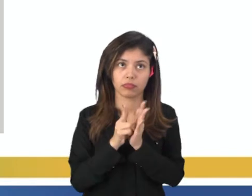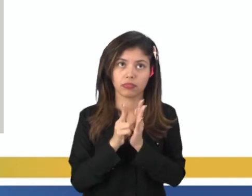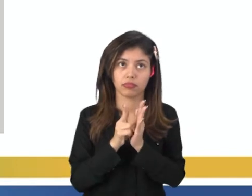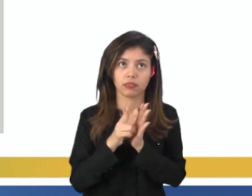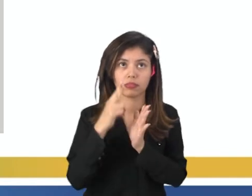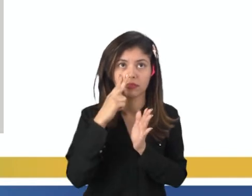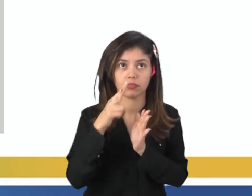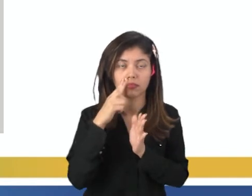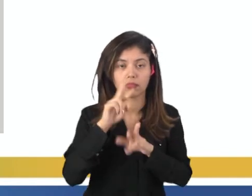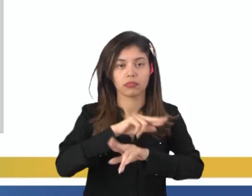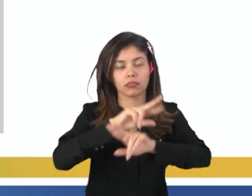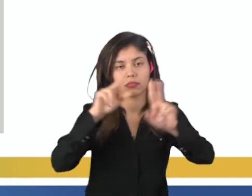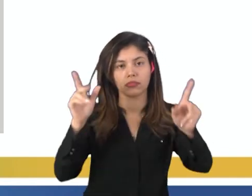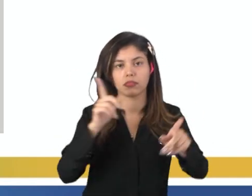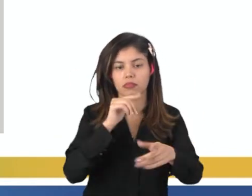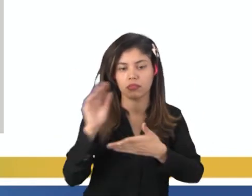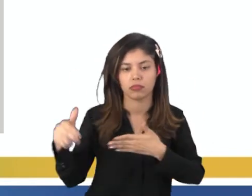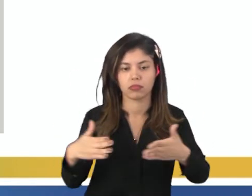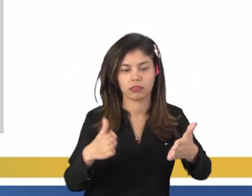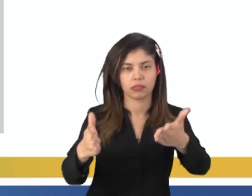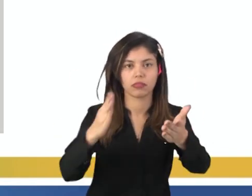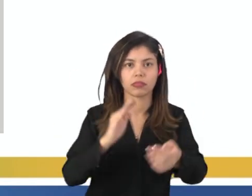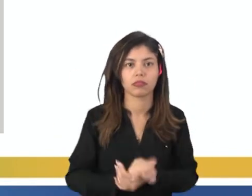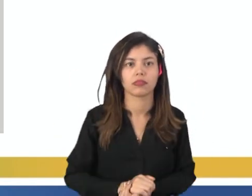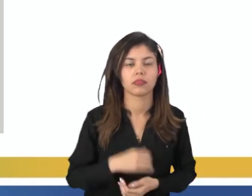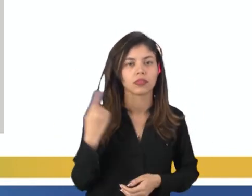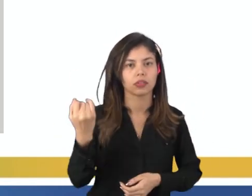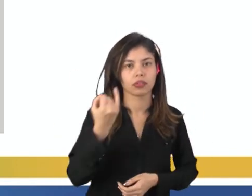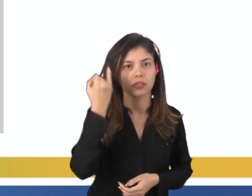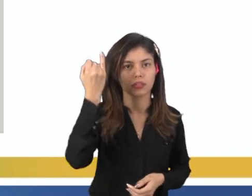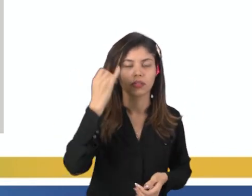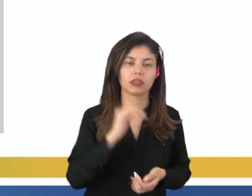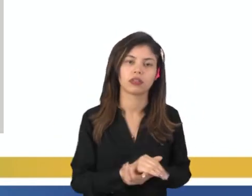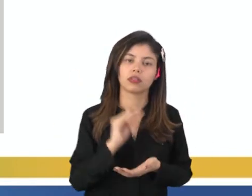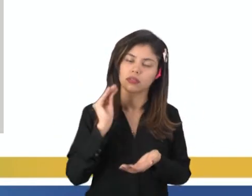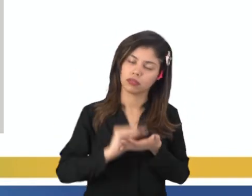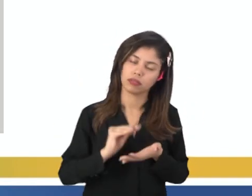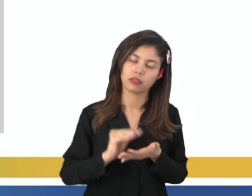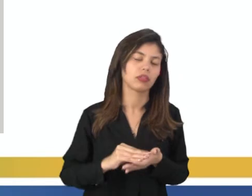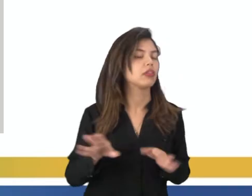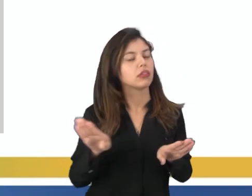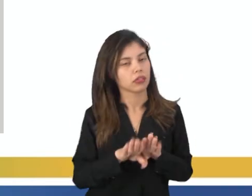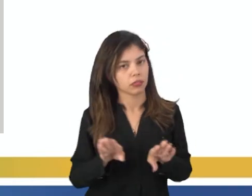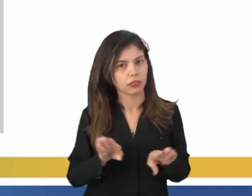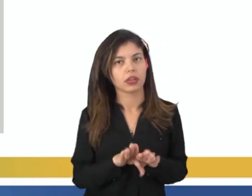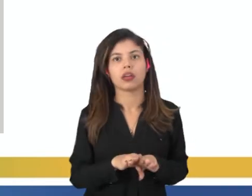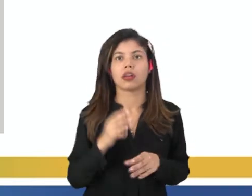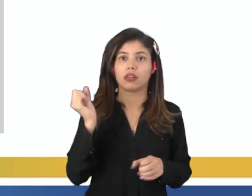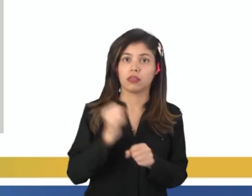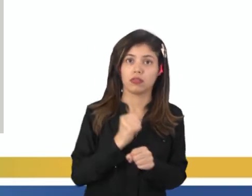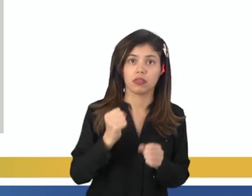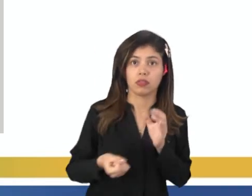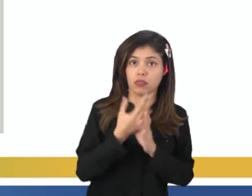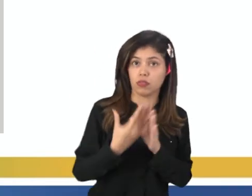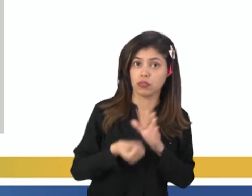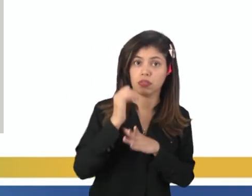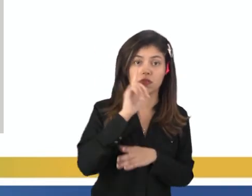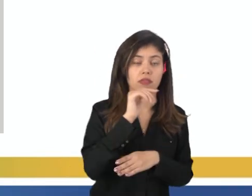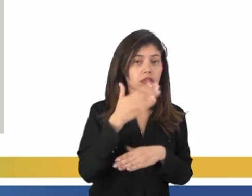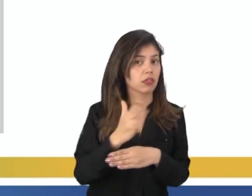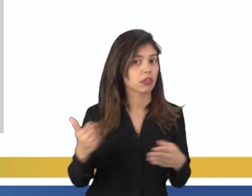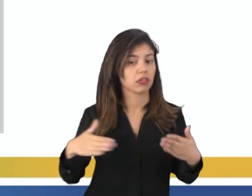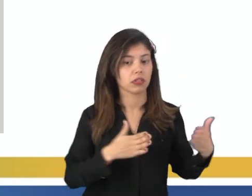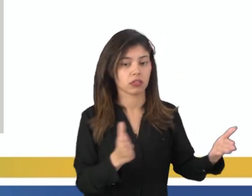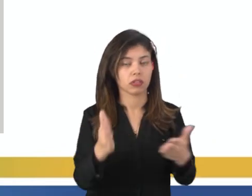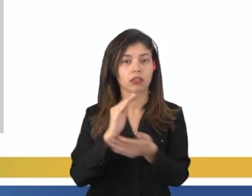terras indígenas em vários pontos da bacia hidrográfica, tá? Então esse é o principal fator que restringe, né, a construção de hidrelétricas na